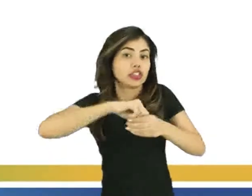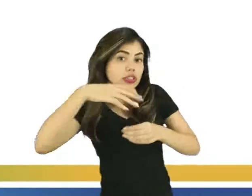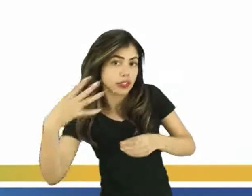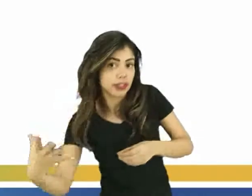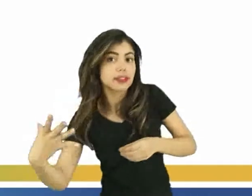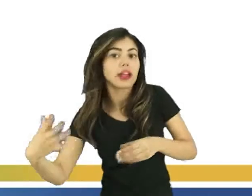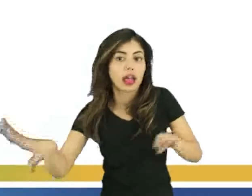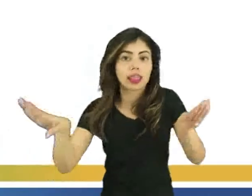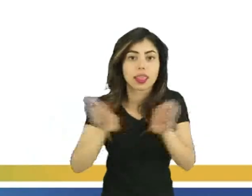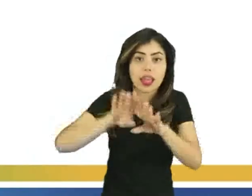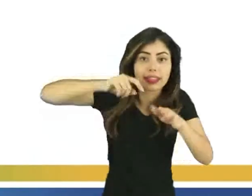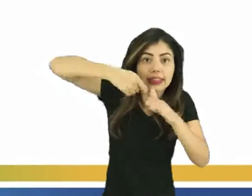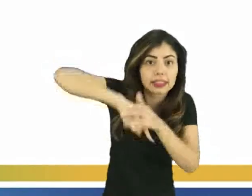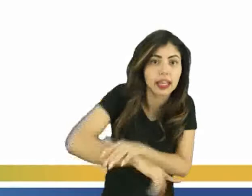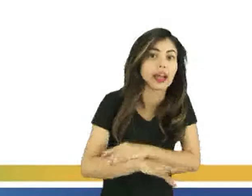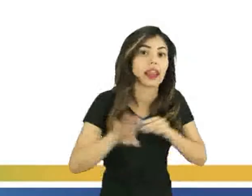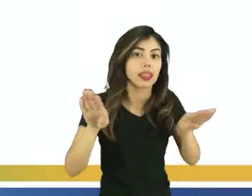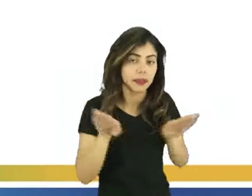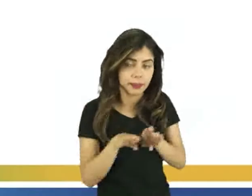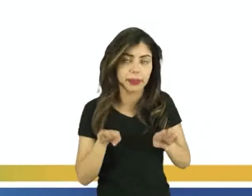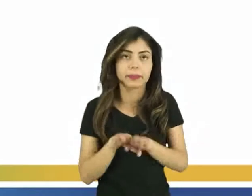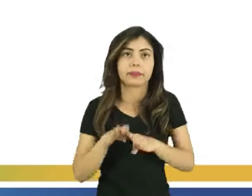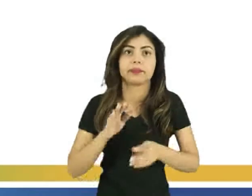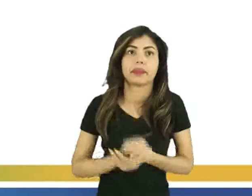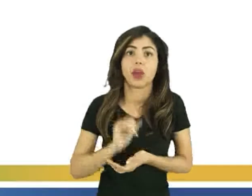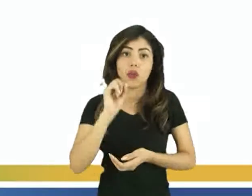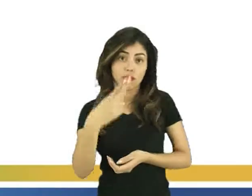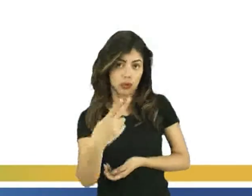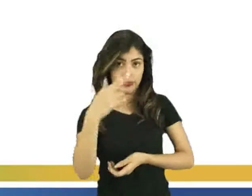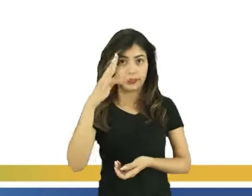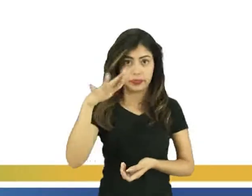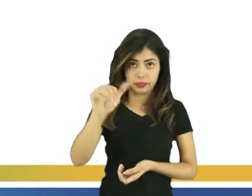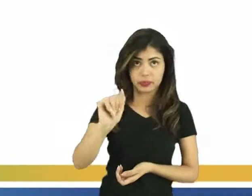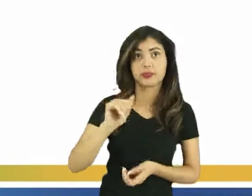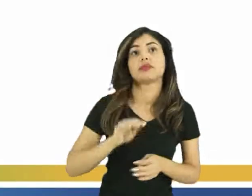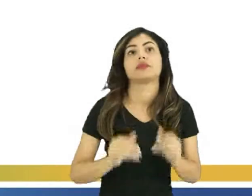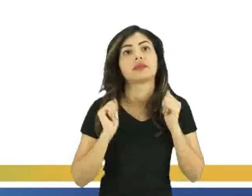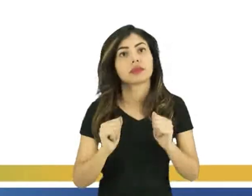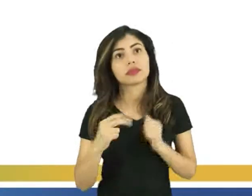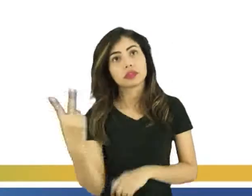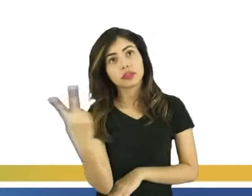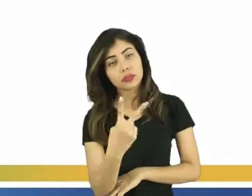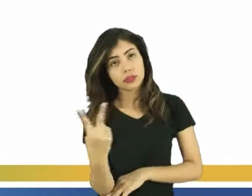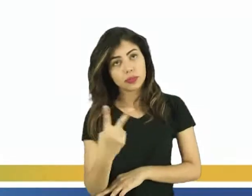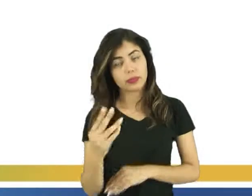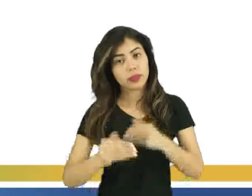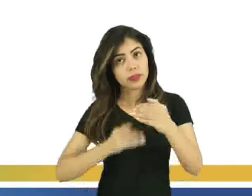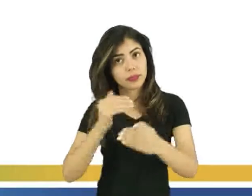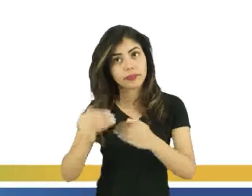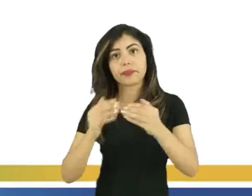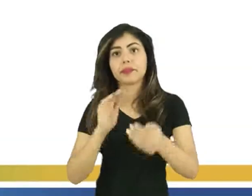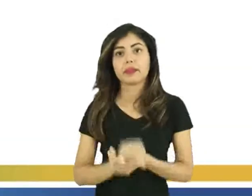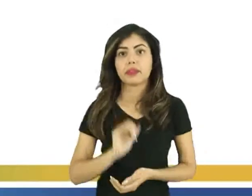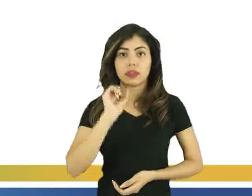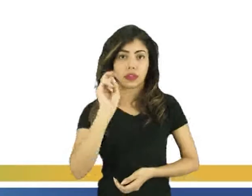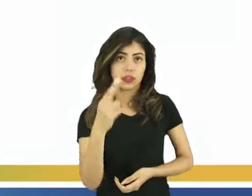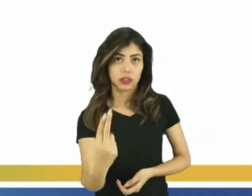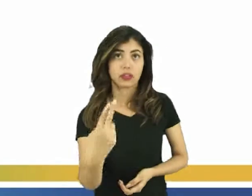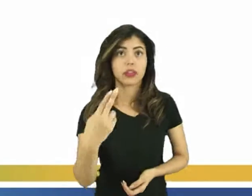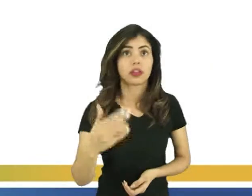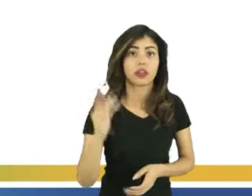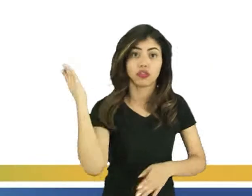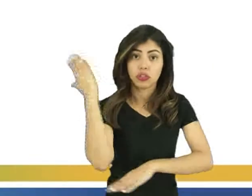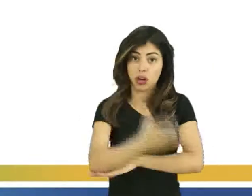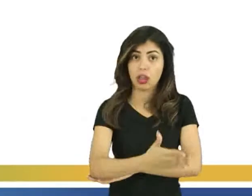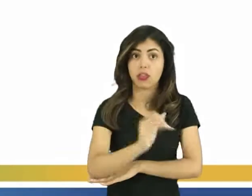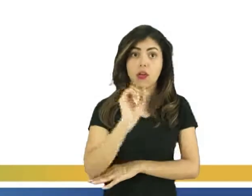né? Ou pode ser interna, ou seja, no interior ou fora. E eles podem ter 2 tipos de desenvolvimento, ou o desenvolvimento